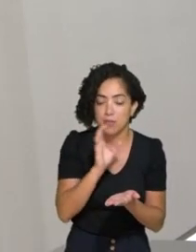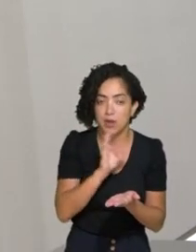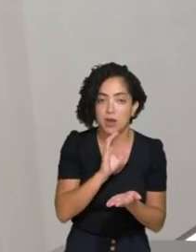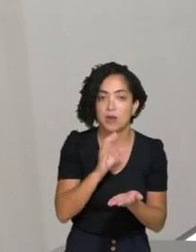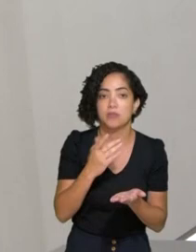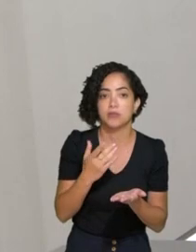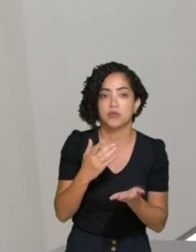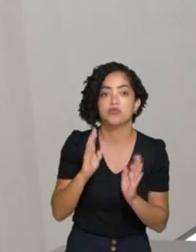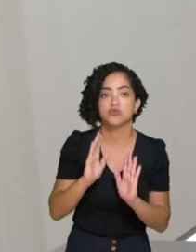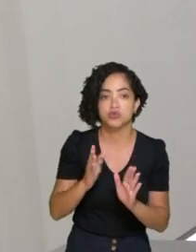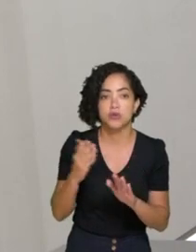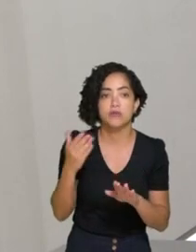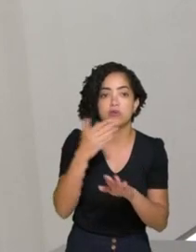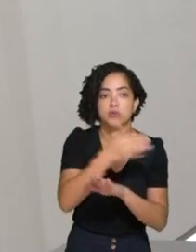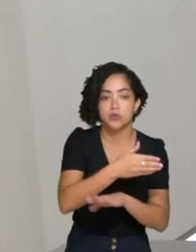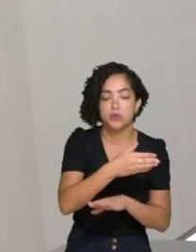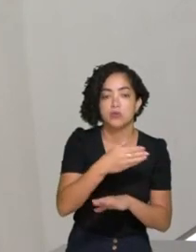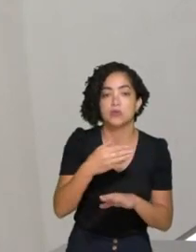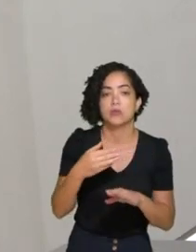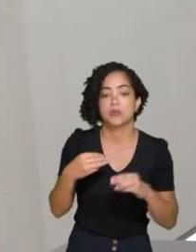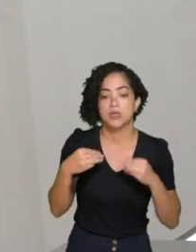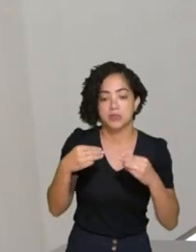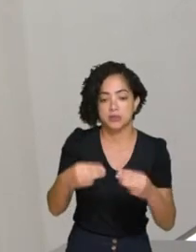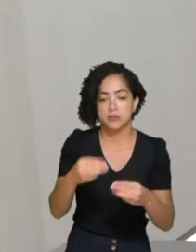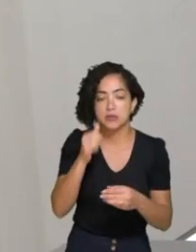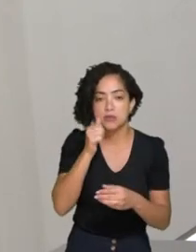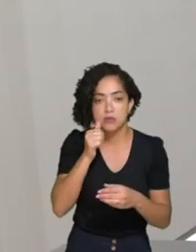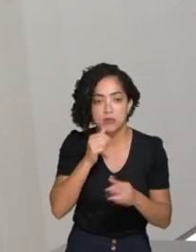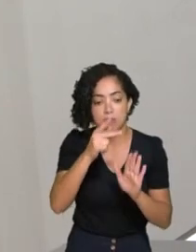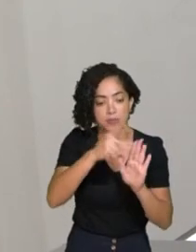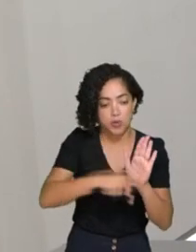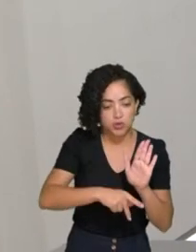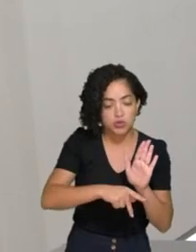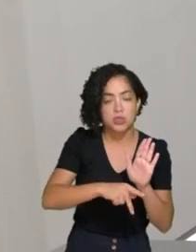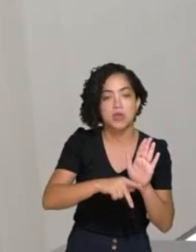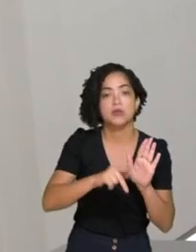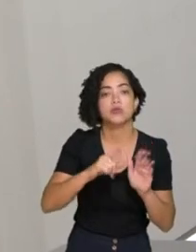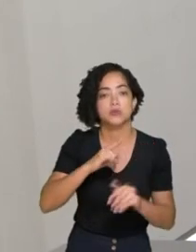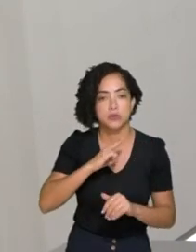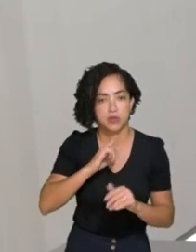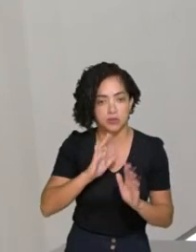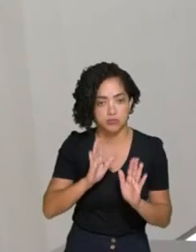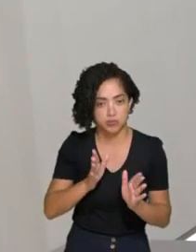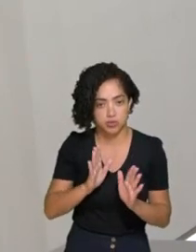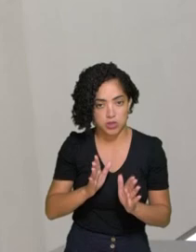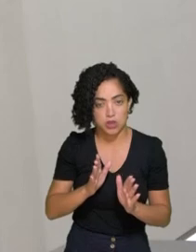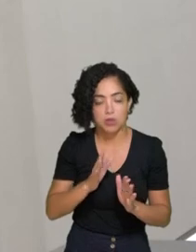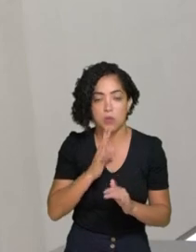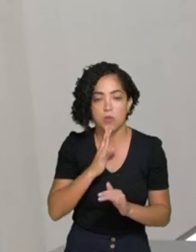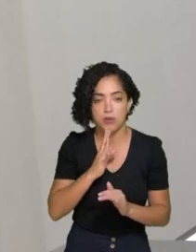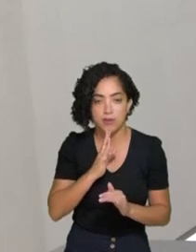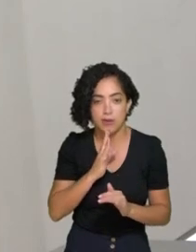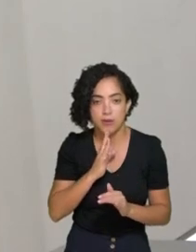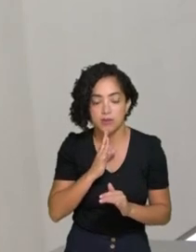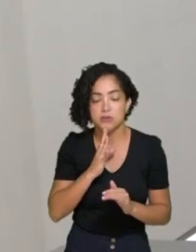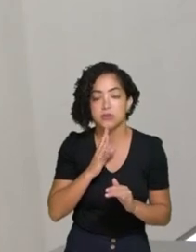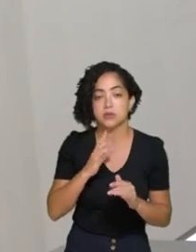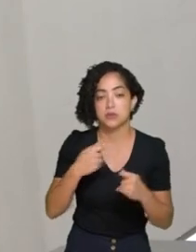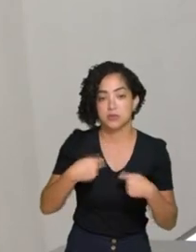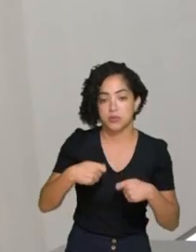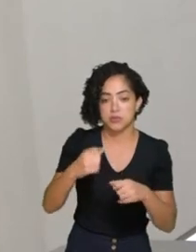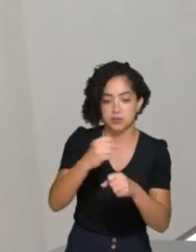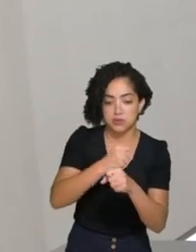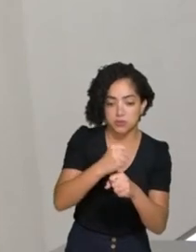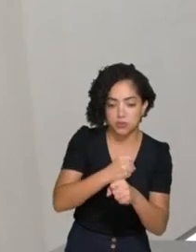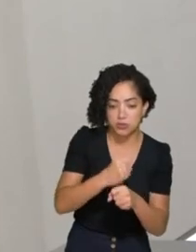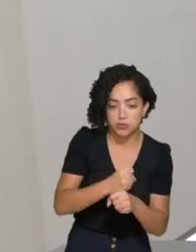no Ministério das Mulheres, já tem o projeto, é de conhecimento do Ministério para ser construída essa casa que vai